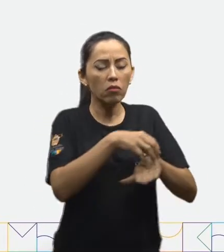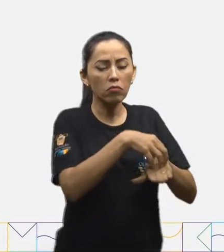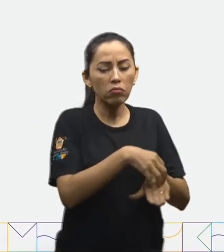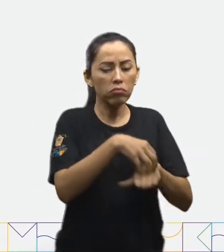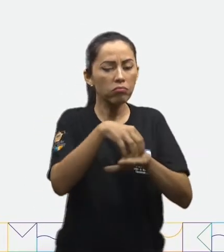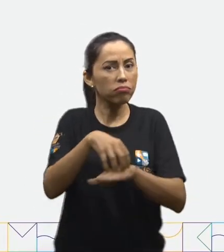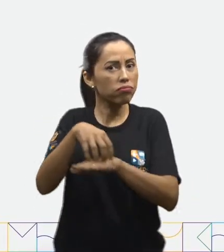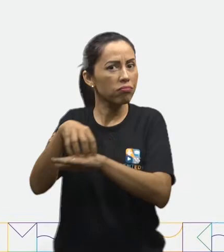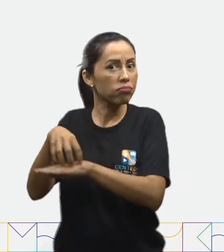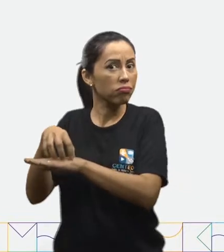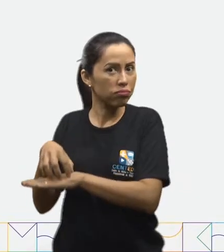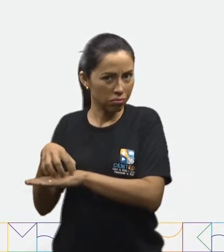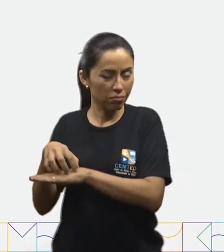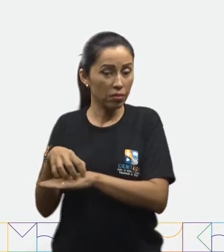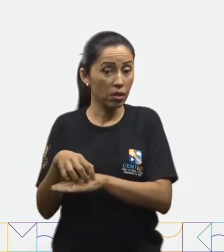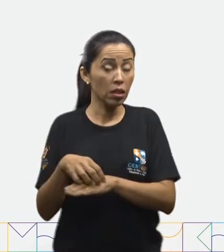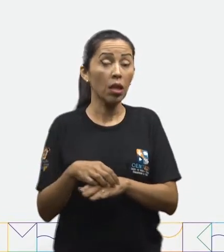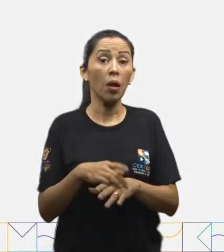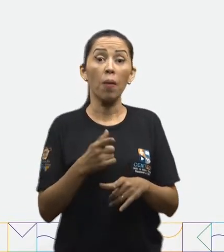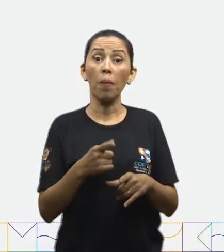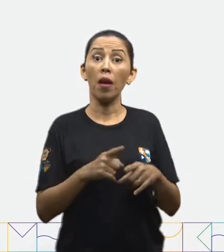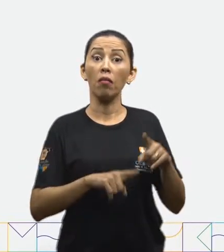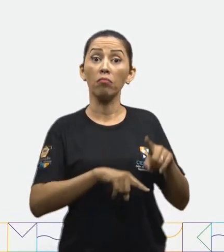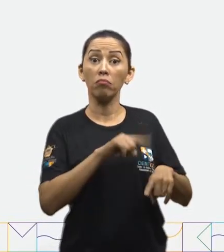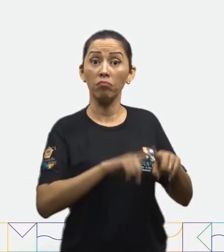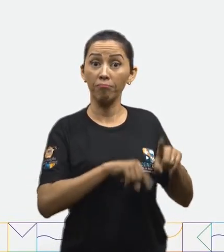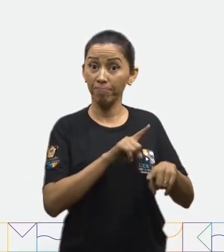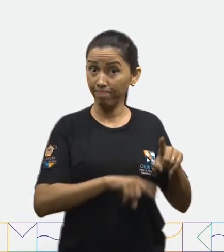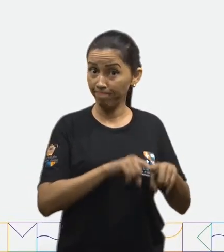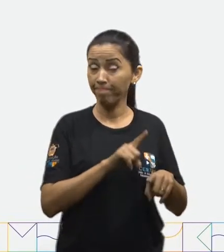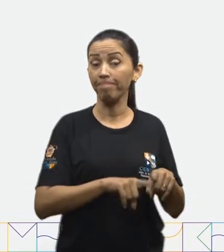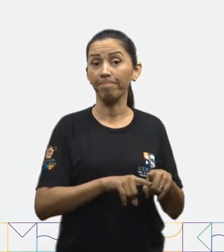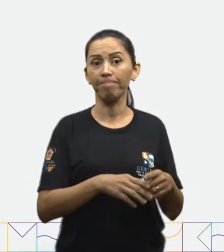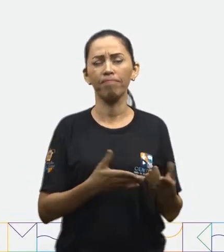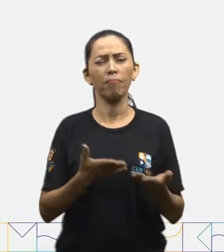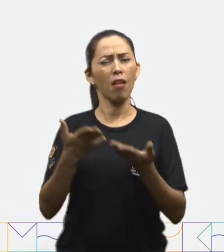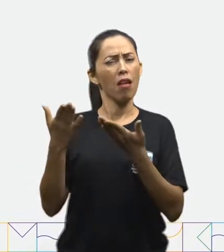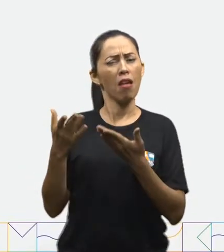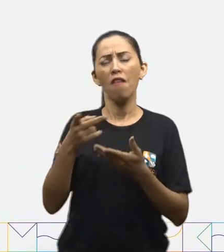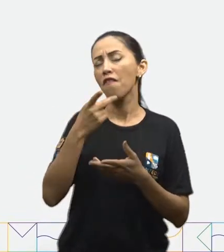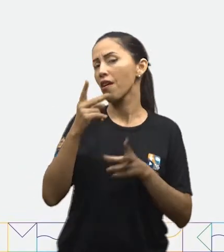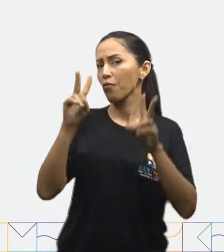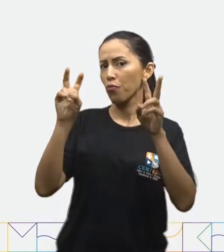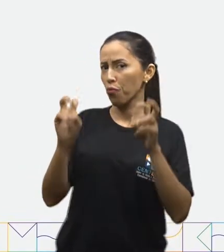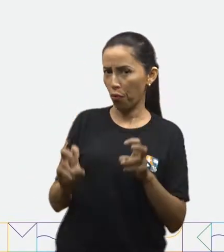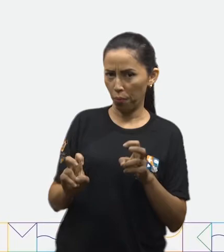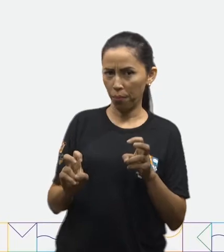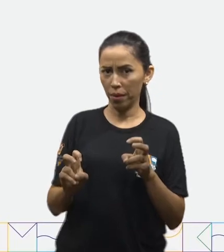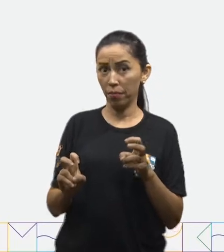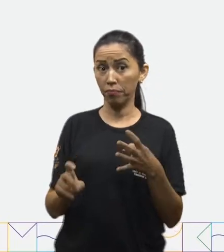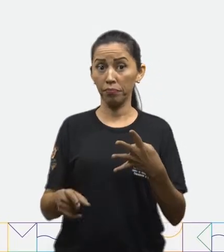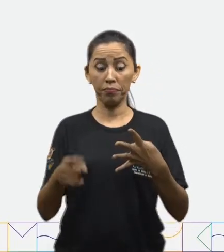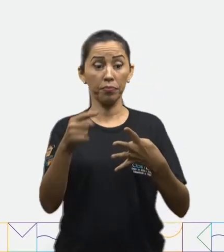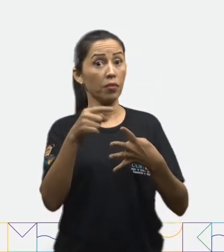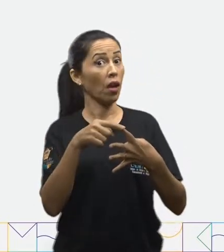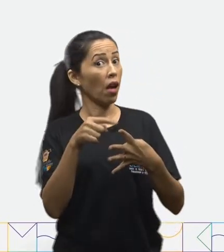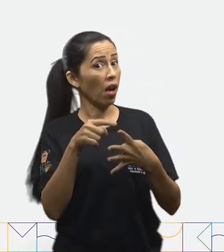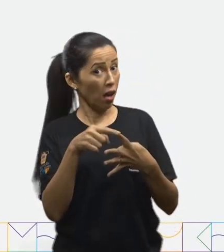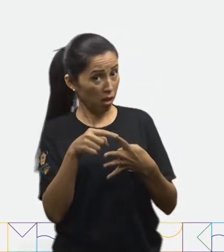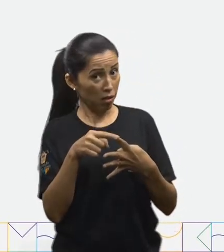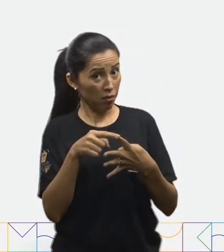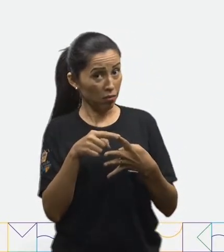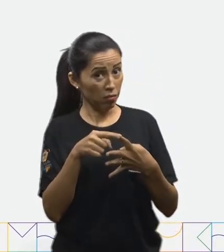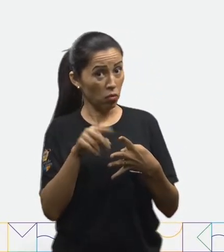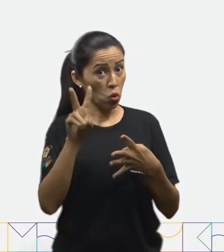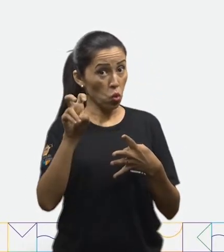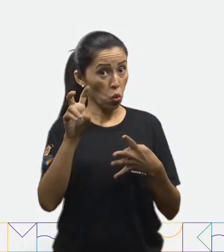os transporte e comércio de cargas. Essa afirmação se refere: alternativa